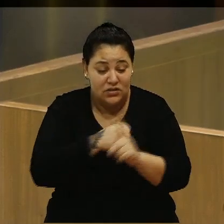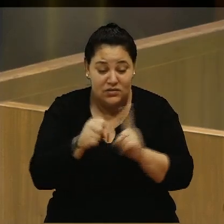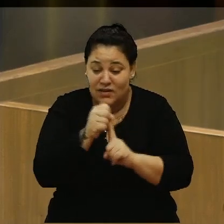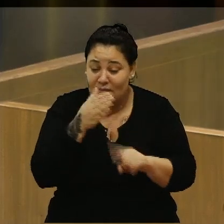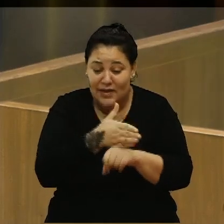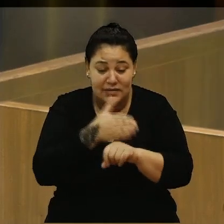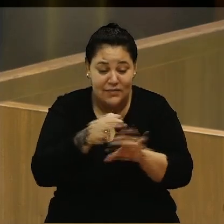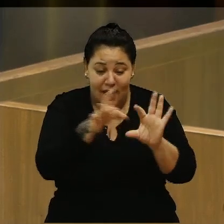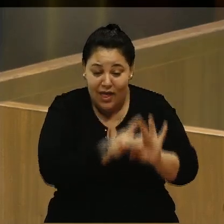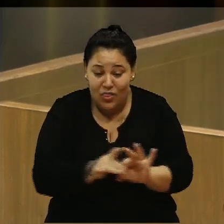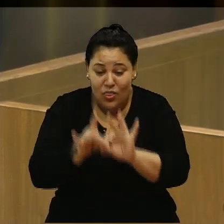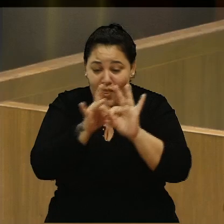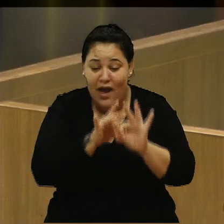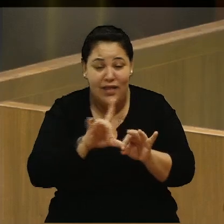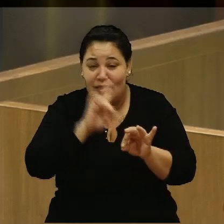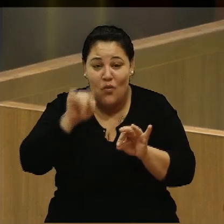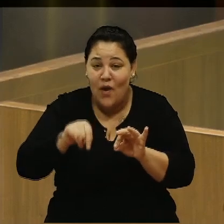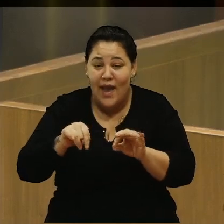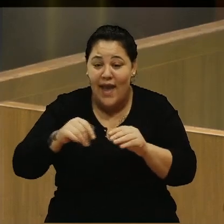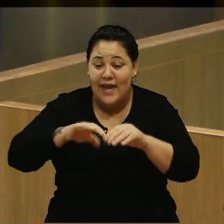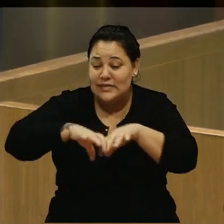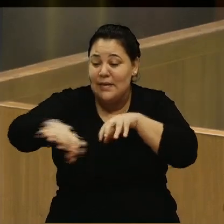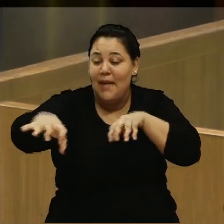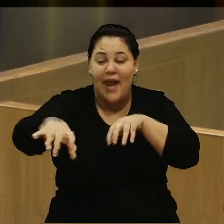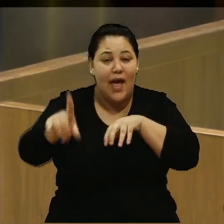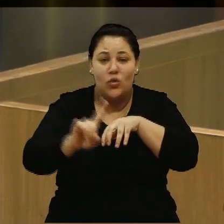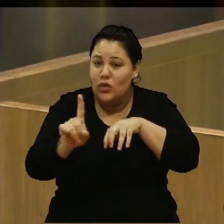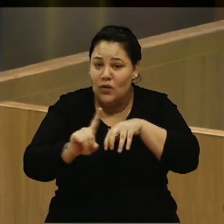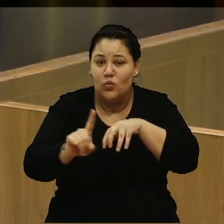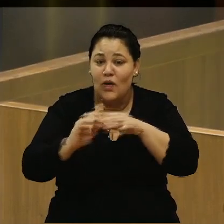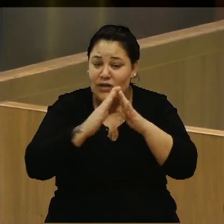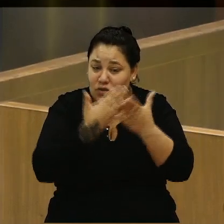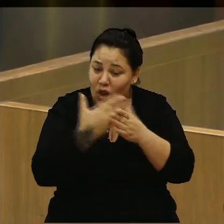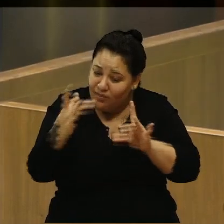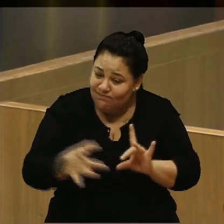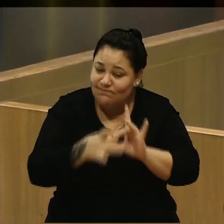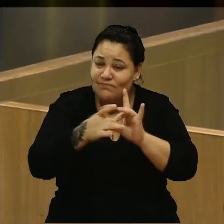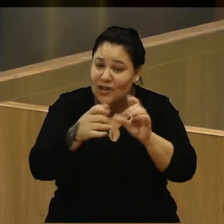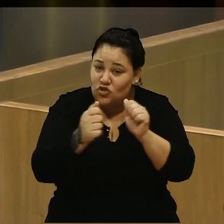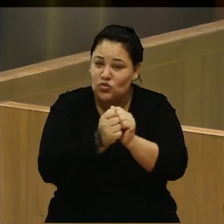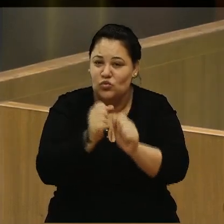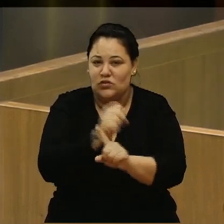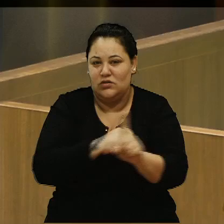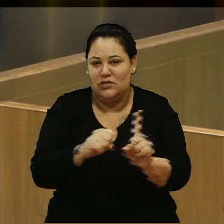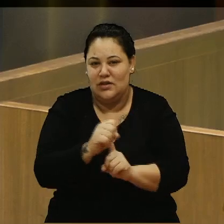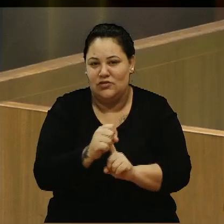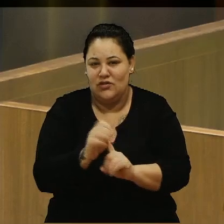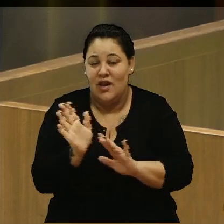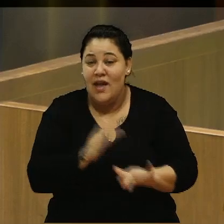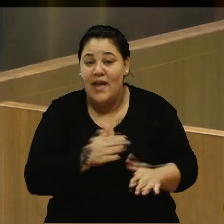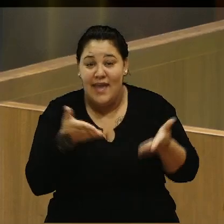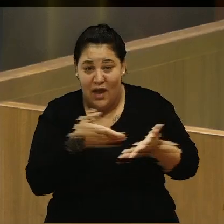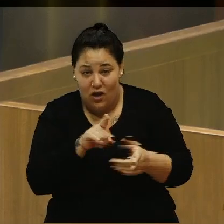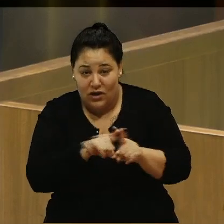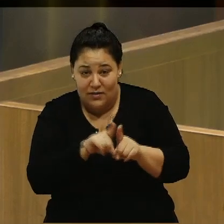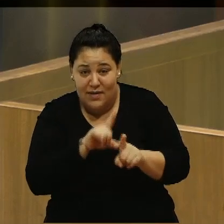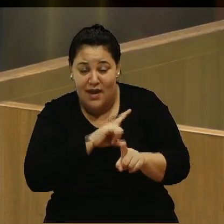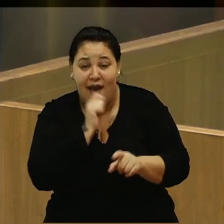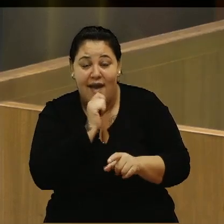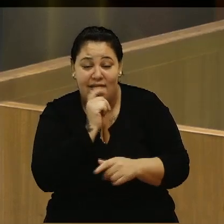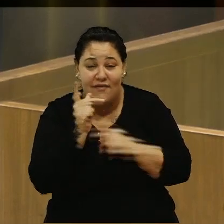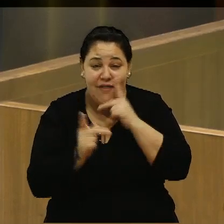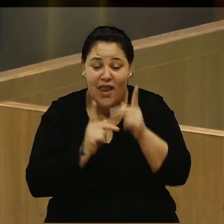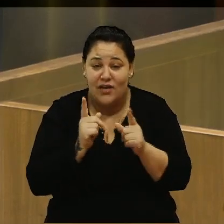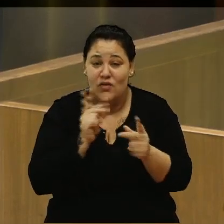sociedade. Ela não é uma coisa fora da sociedade. E agora, eu também queria colocar, ainda falando nesta